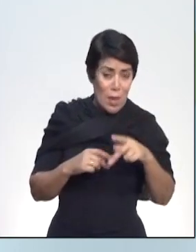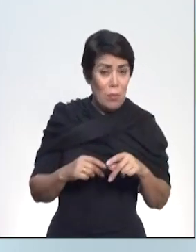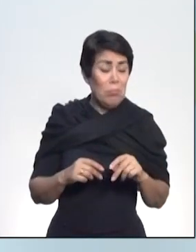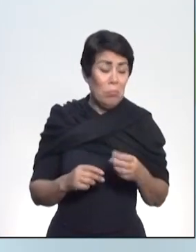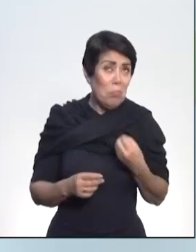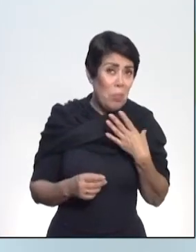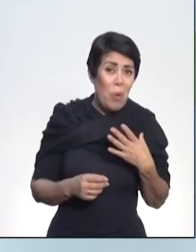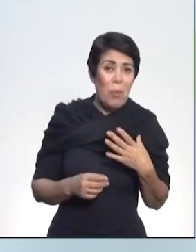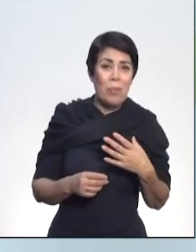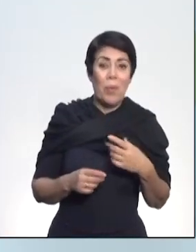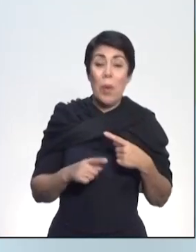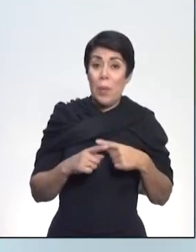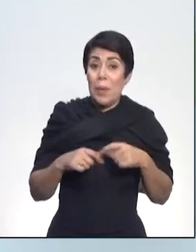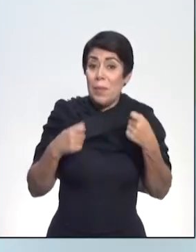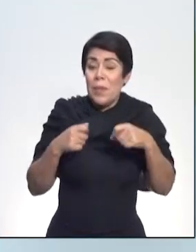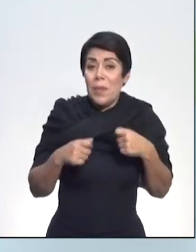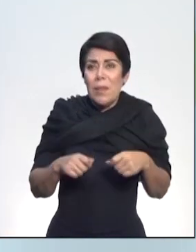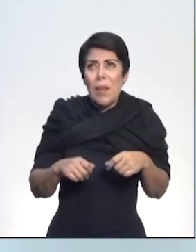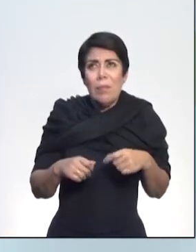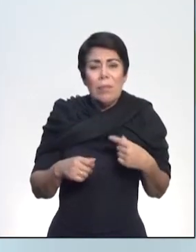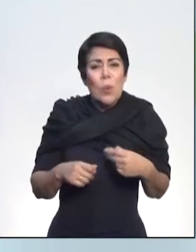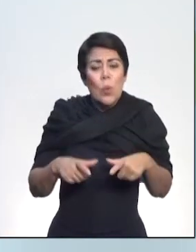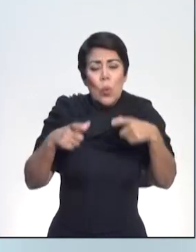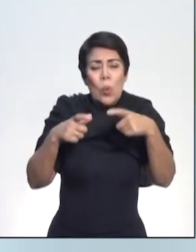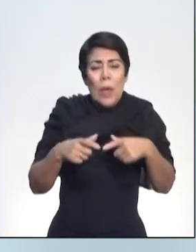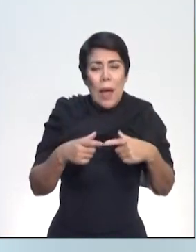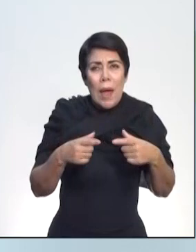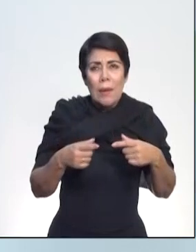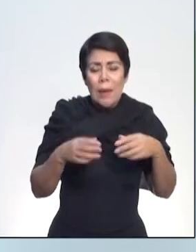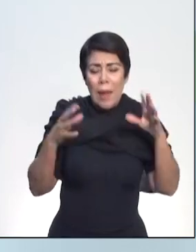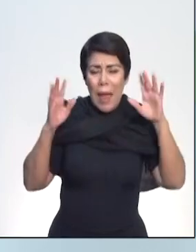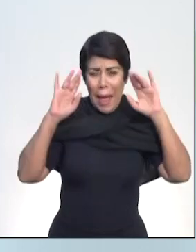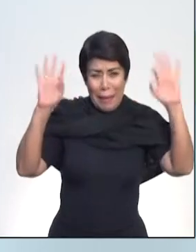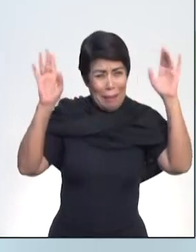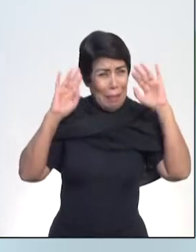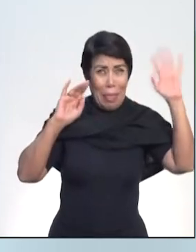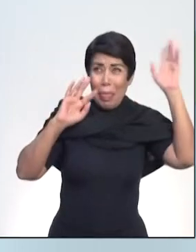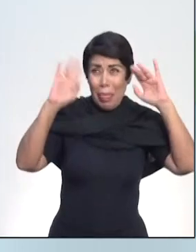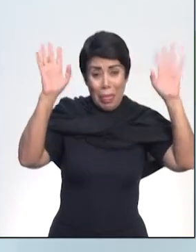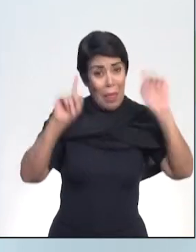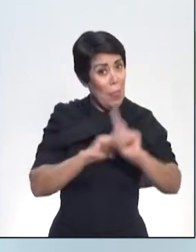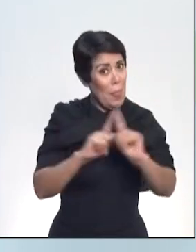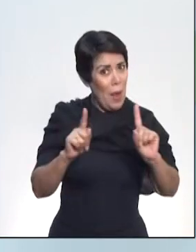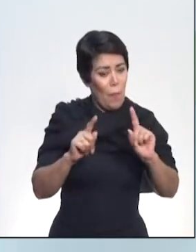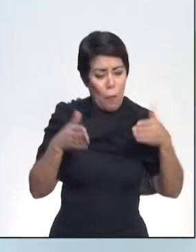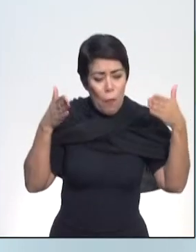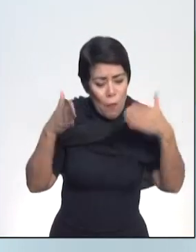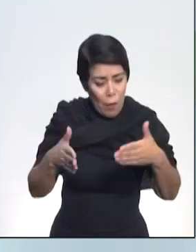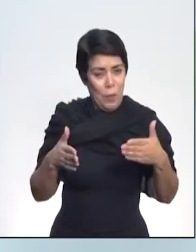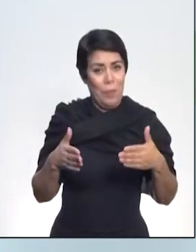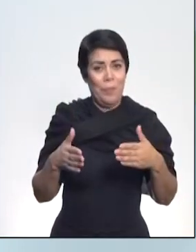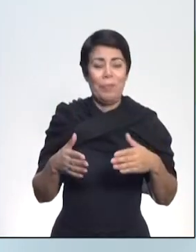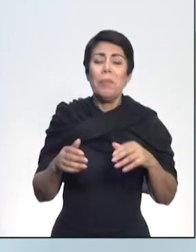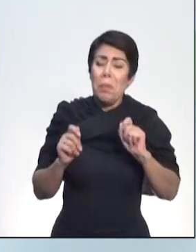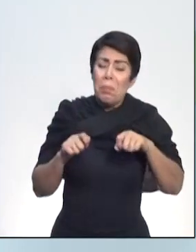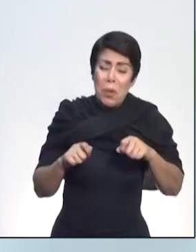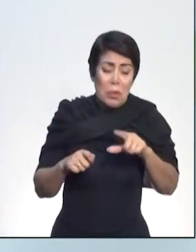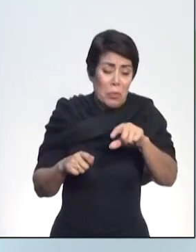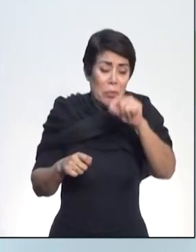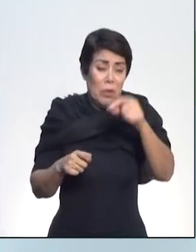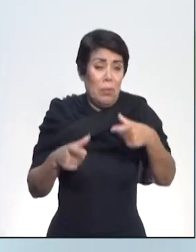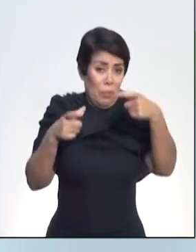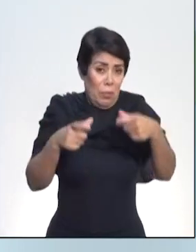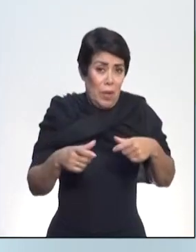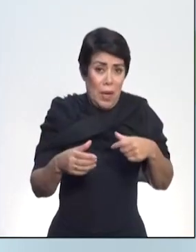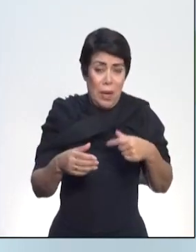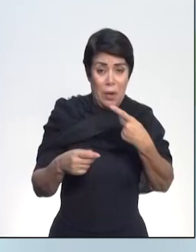preciso um ambiente silencioso, onde você possa se concentrar, mas você também pode estudar na cozinha, na